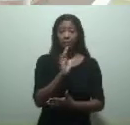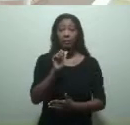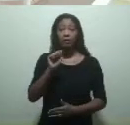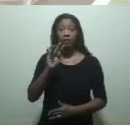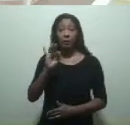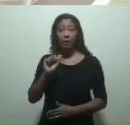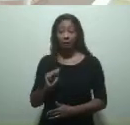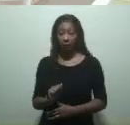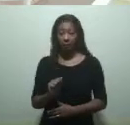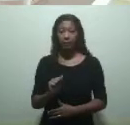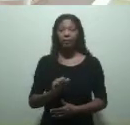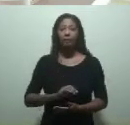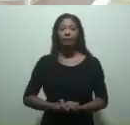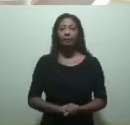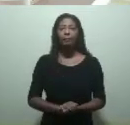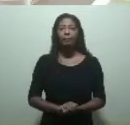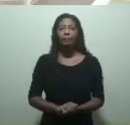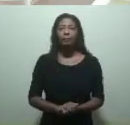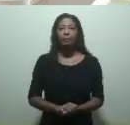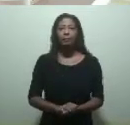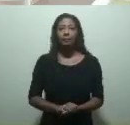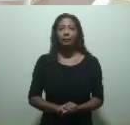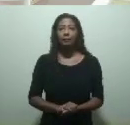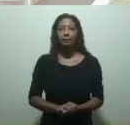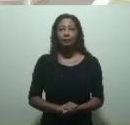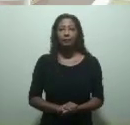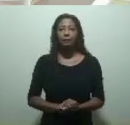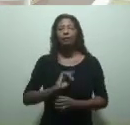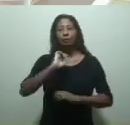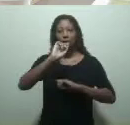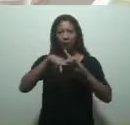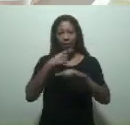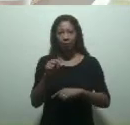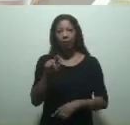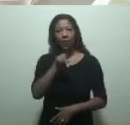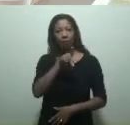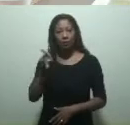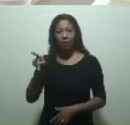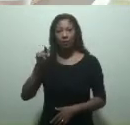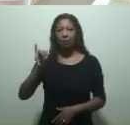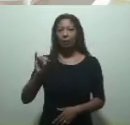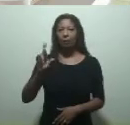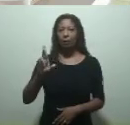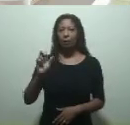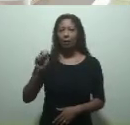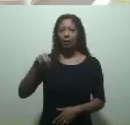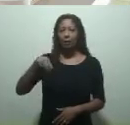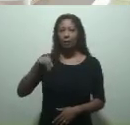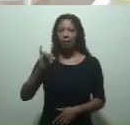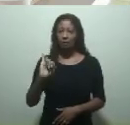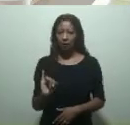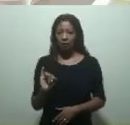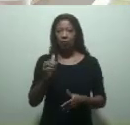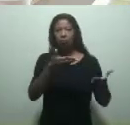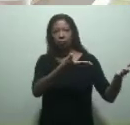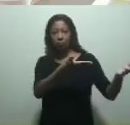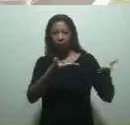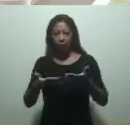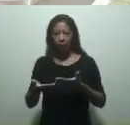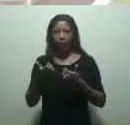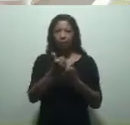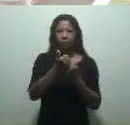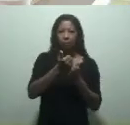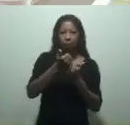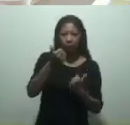dos presentes. Em seguida, o presidente Irani Guedes de Medeiros convidou o vice-presidente